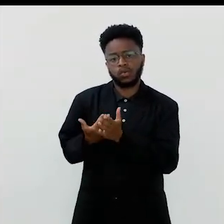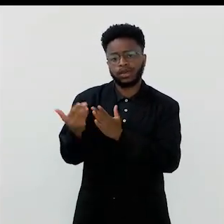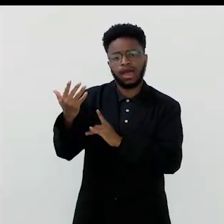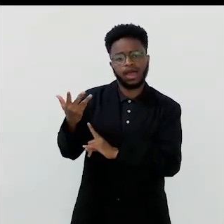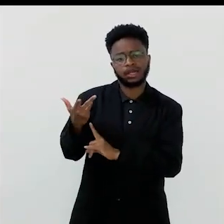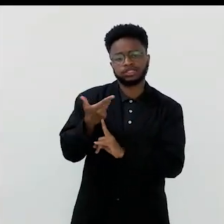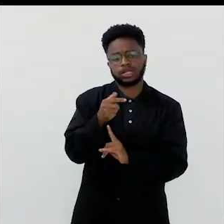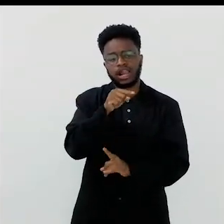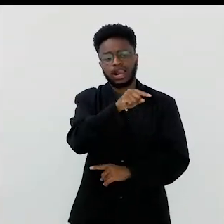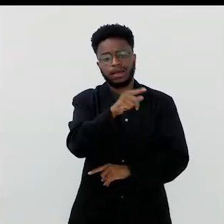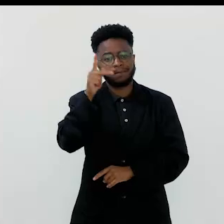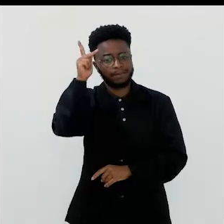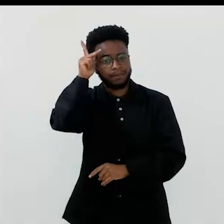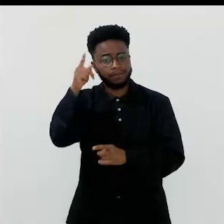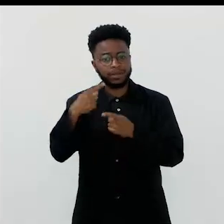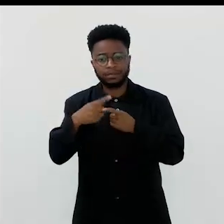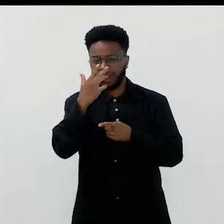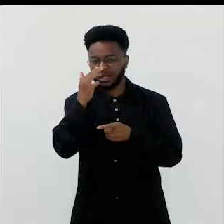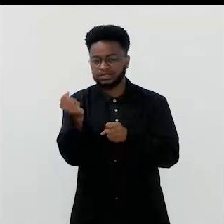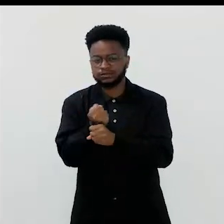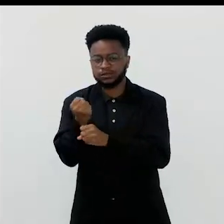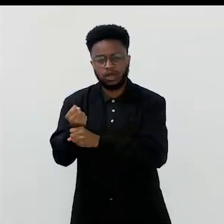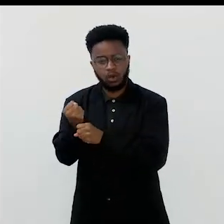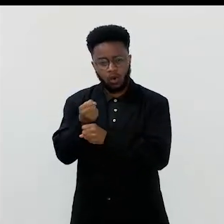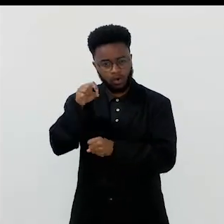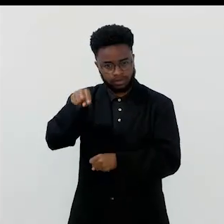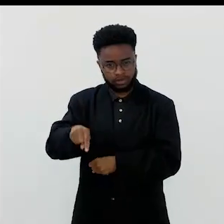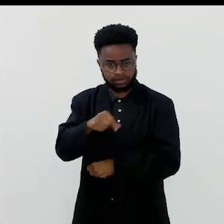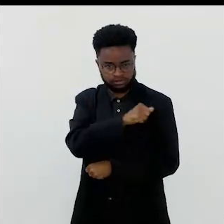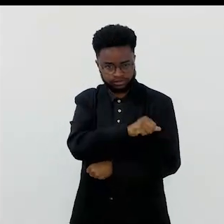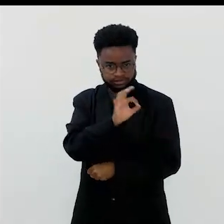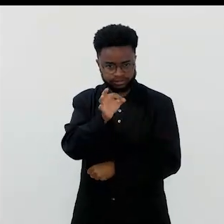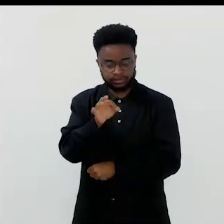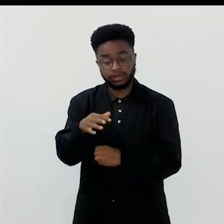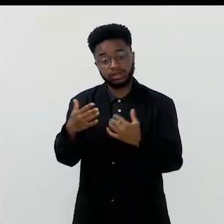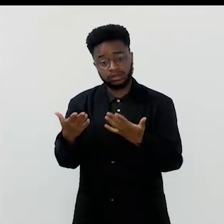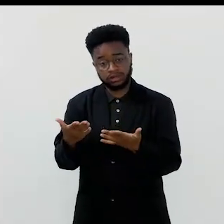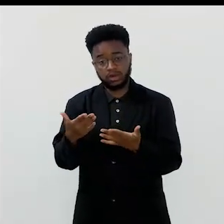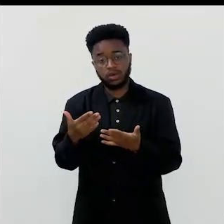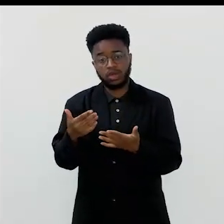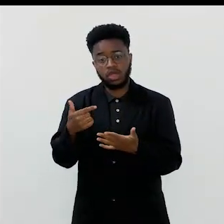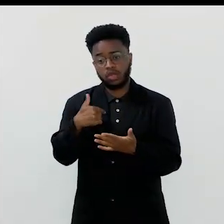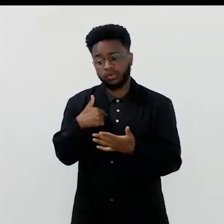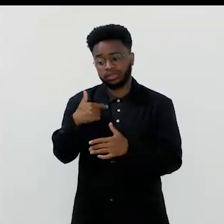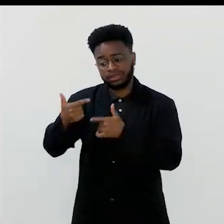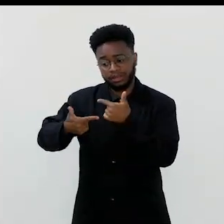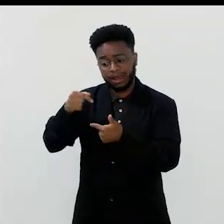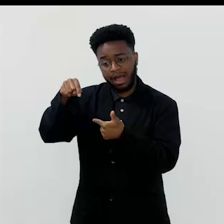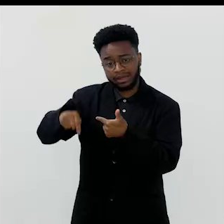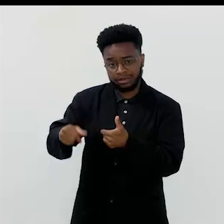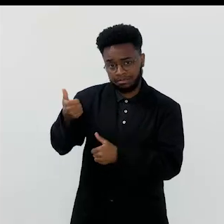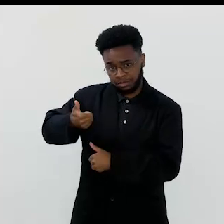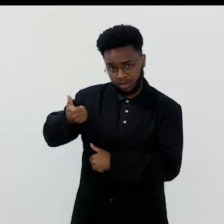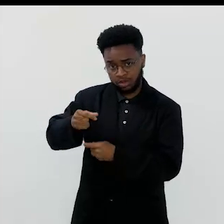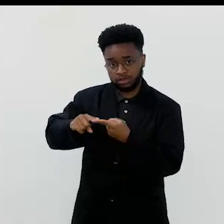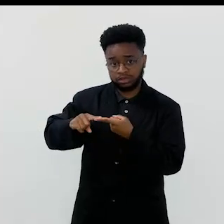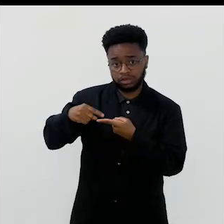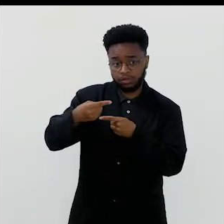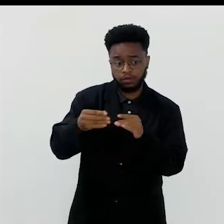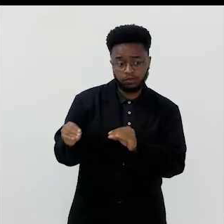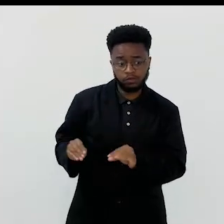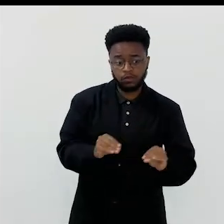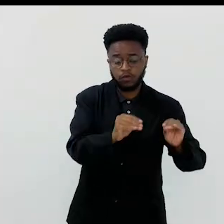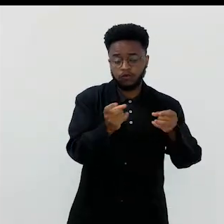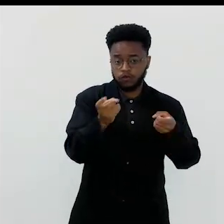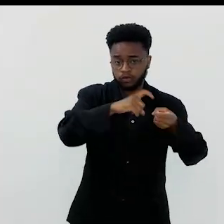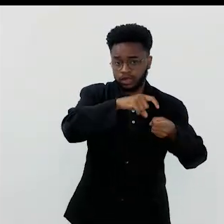eu comecei a ser artista de ponta lá, que é como se fosse um pleiteiro aqui do Rio de Janeiro, Depois que eu fiz alguns trabalhos aqui como